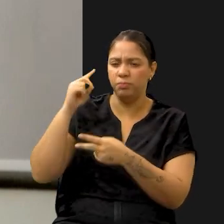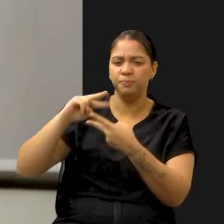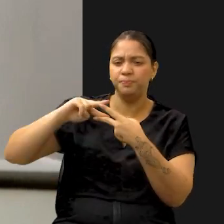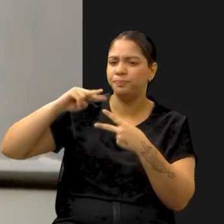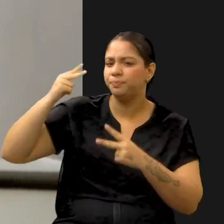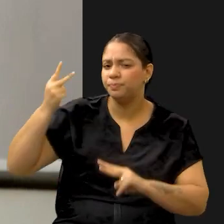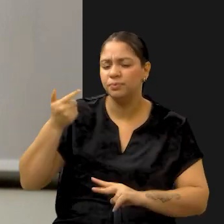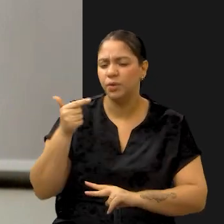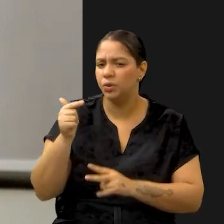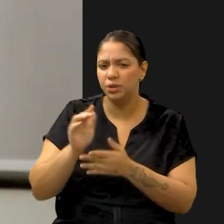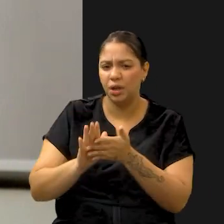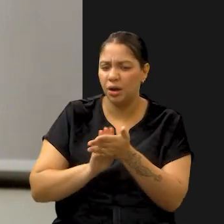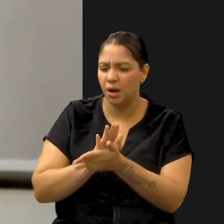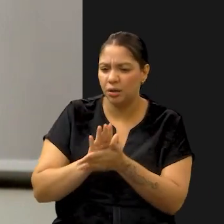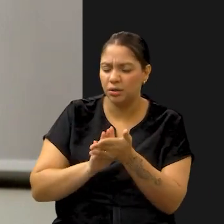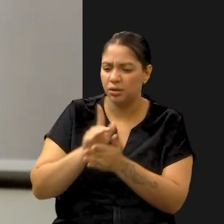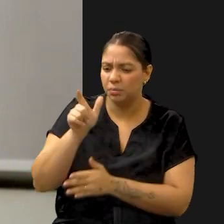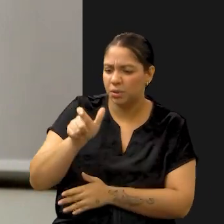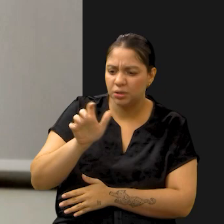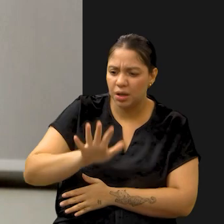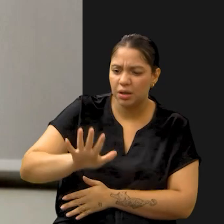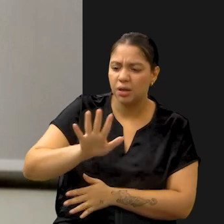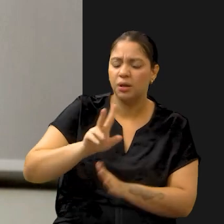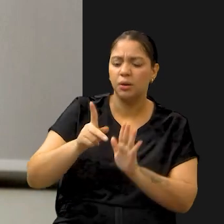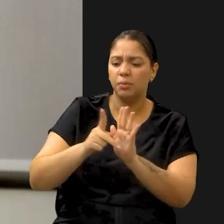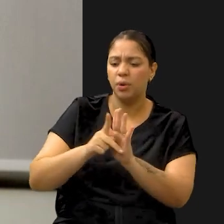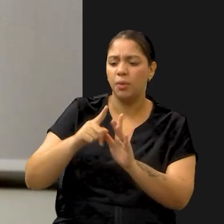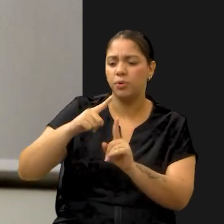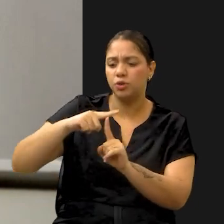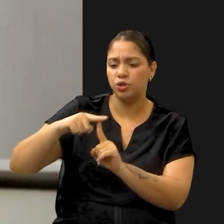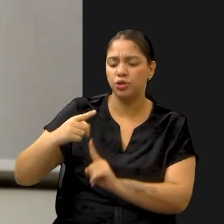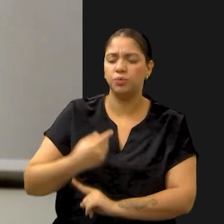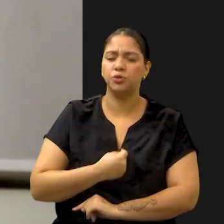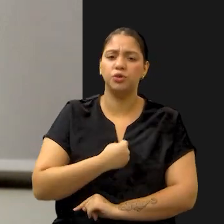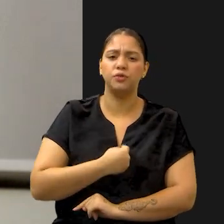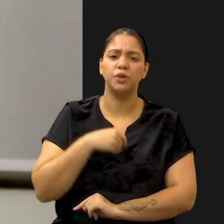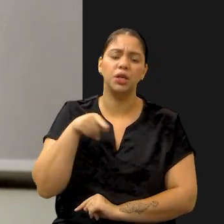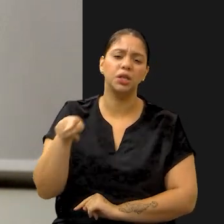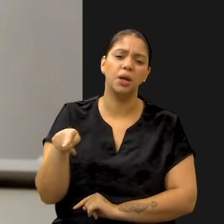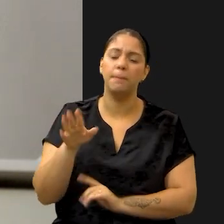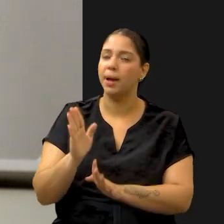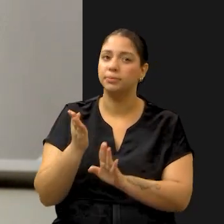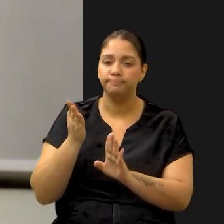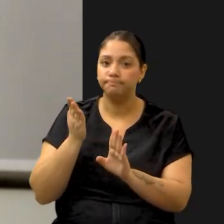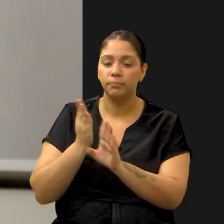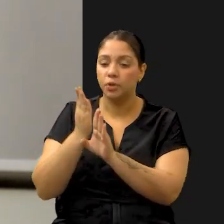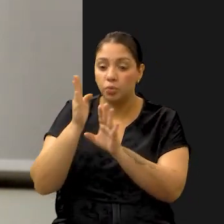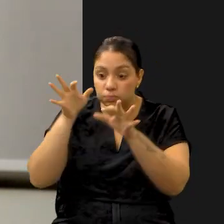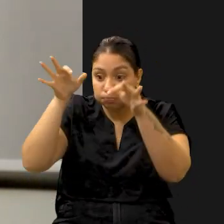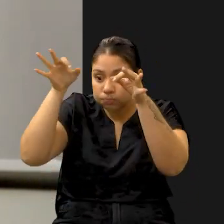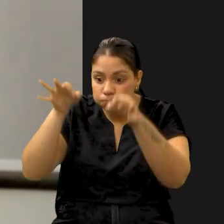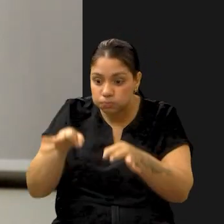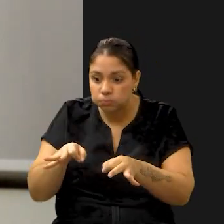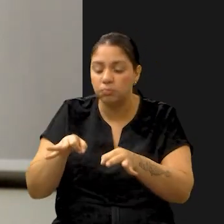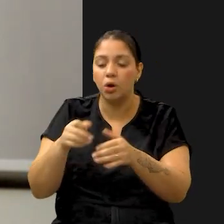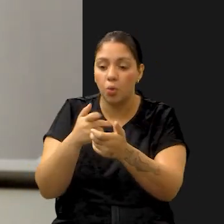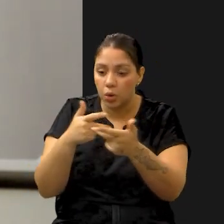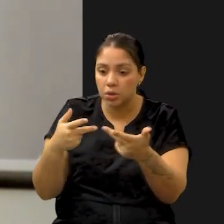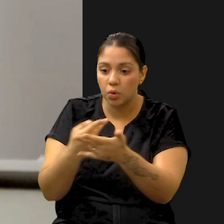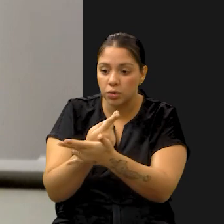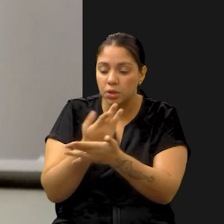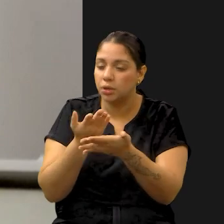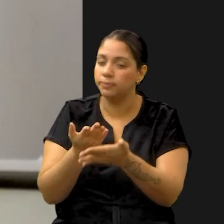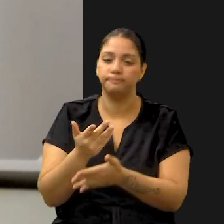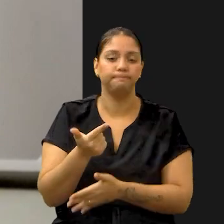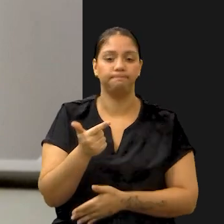uma paciente que realmente a gente atribuiu a hábitos de vida, mas a gente não conseguiu encontrar um fator causal